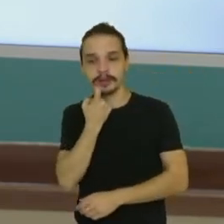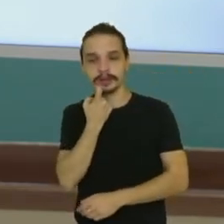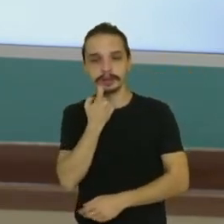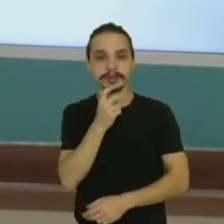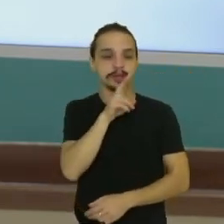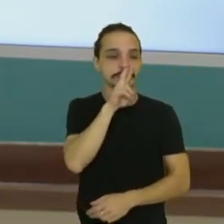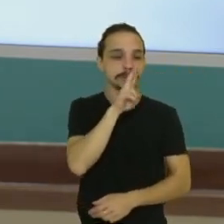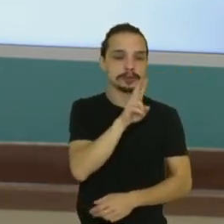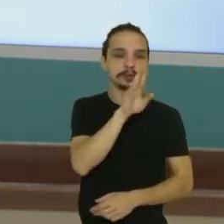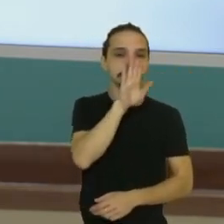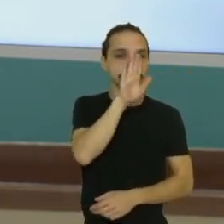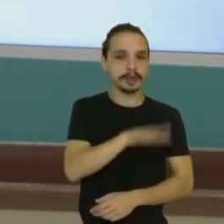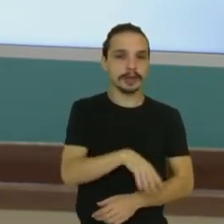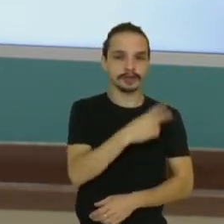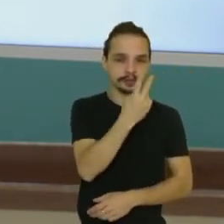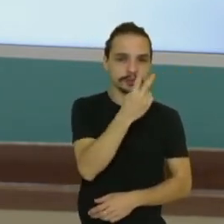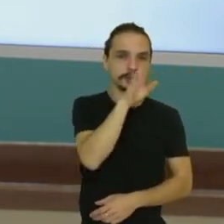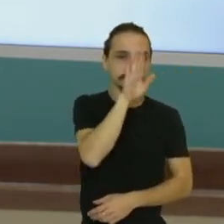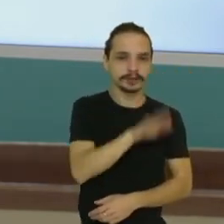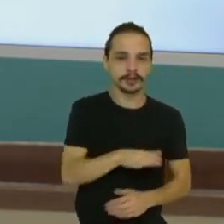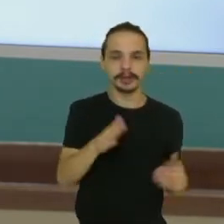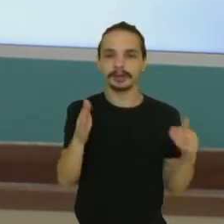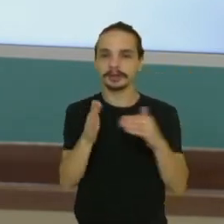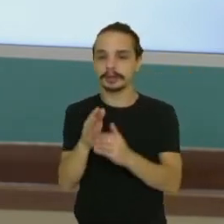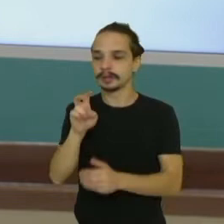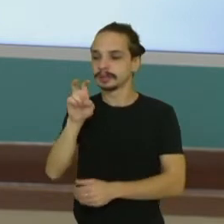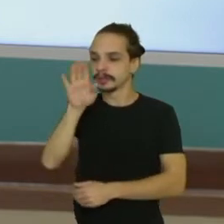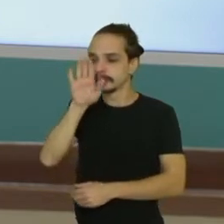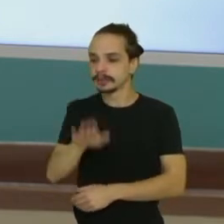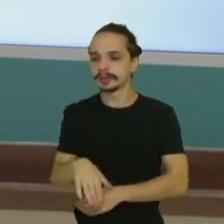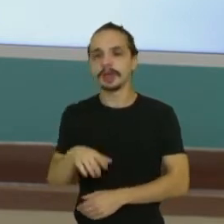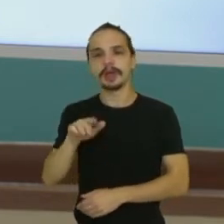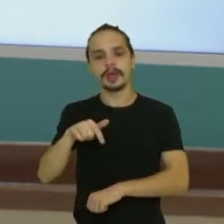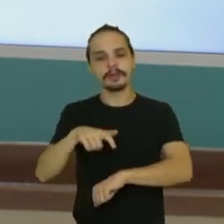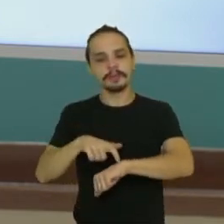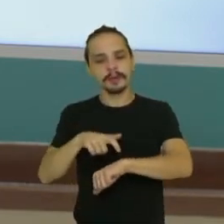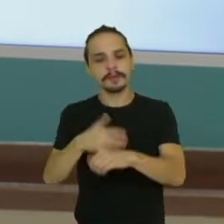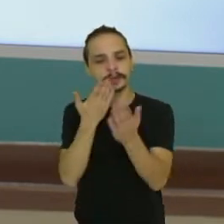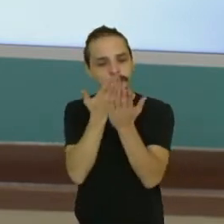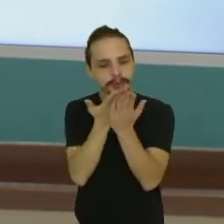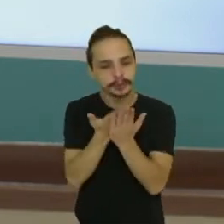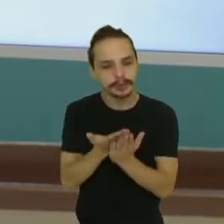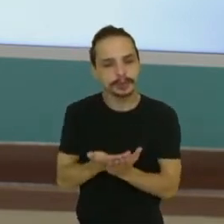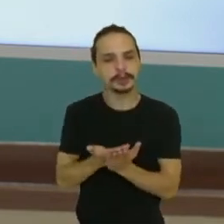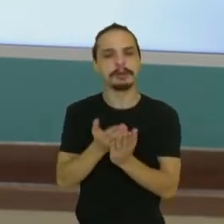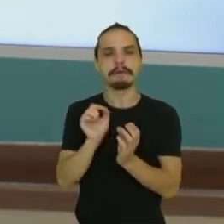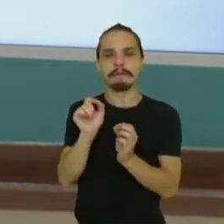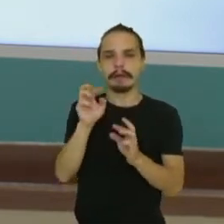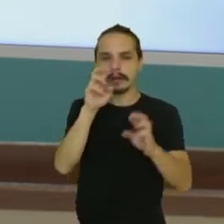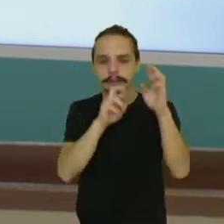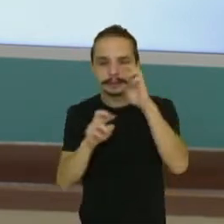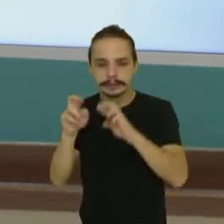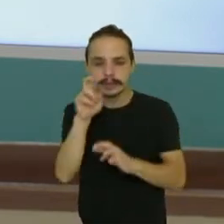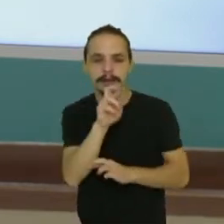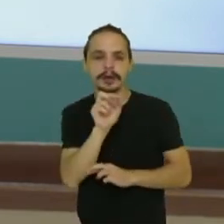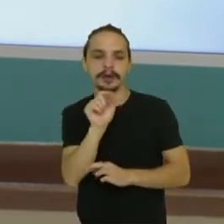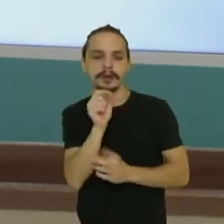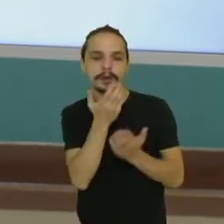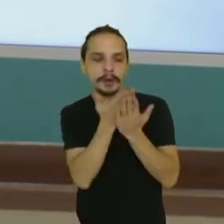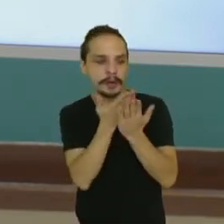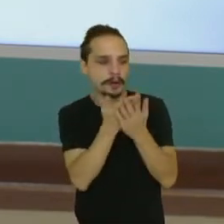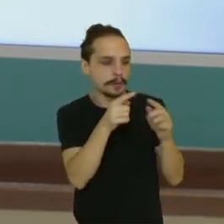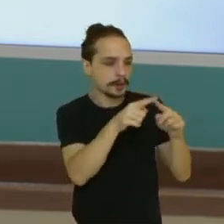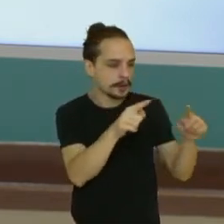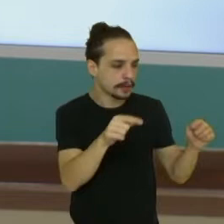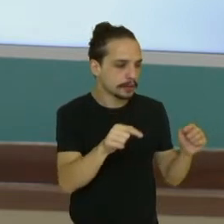das duas a 5 horas da tarde é o teu momento de revisão é o teu momento de aprofundamento de estudos é o teu momento que você se dedica